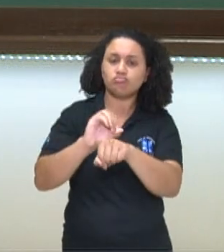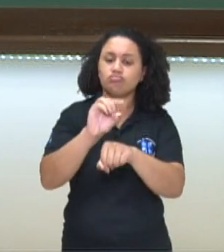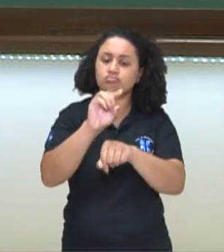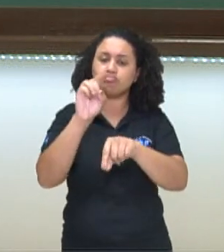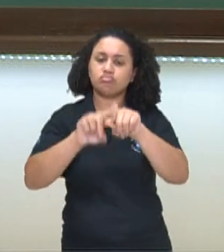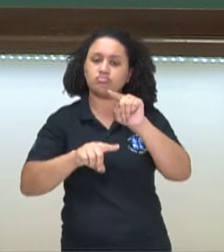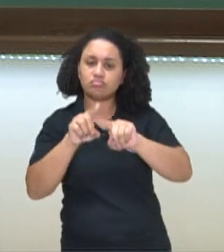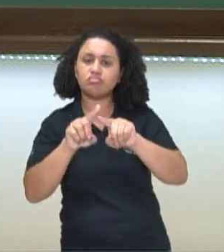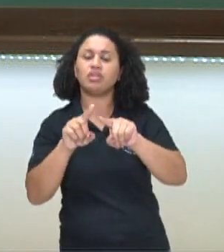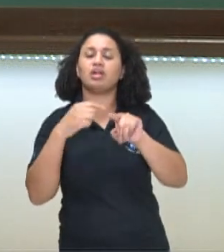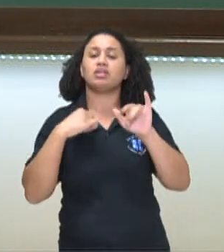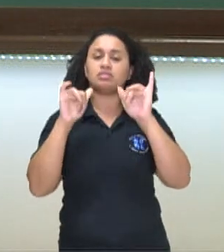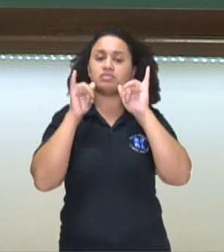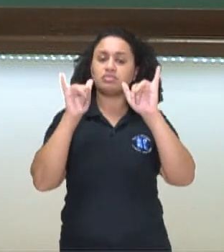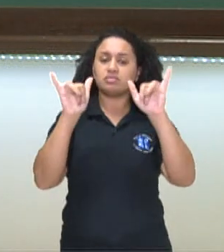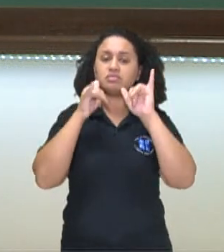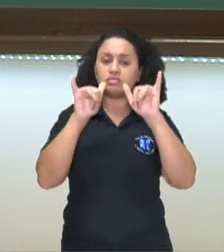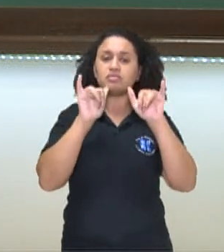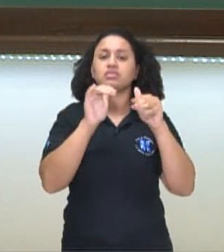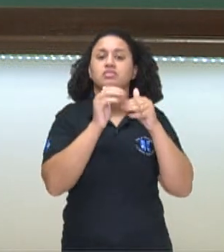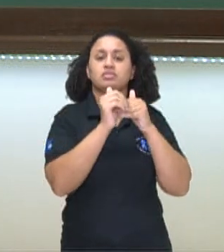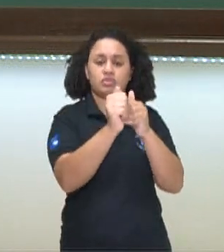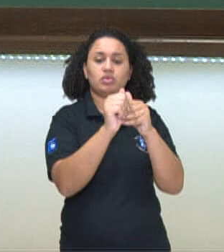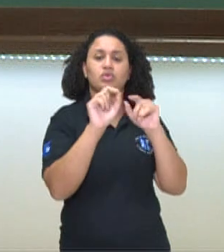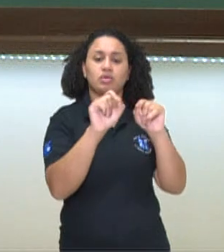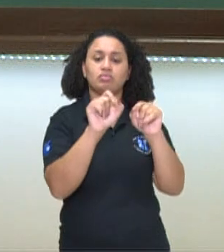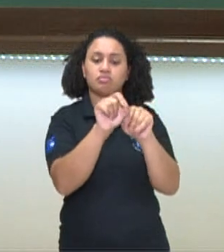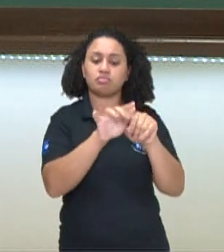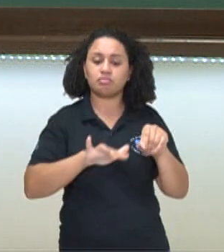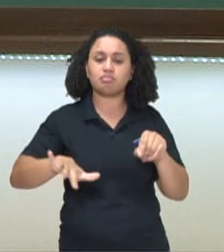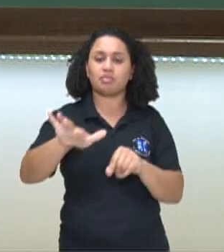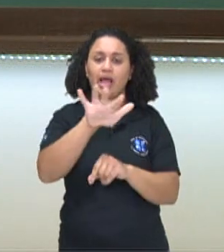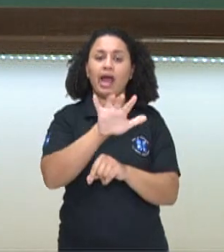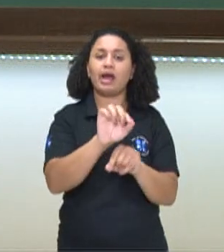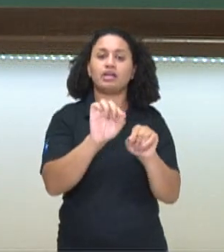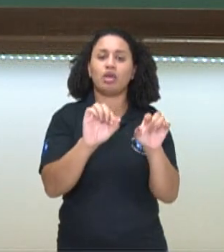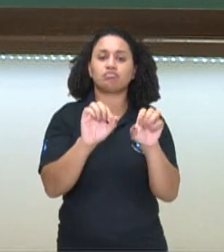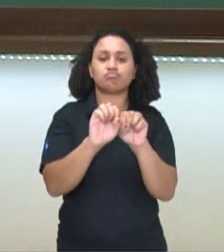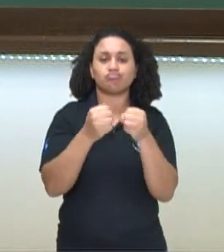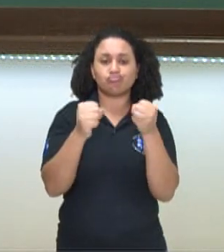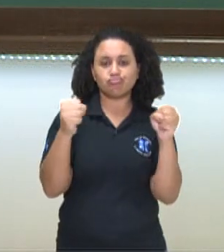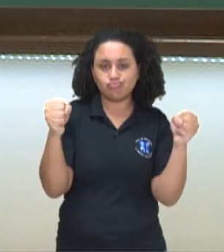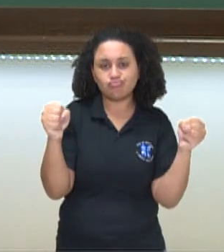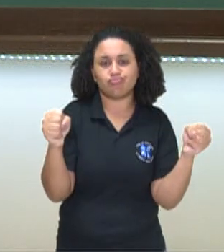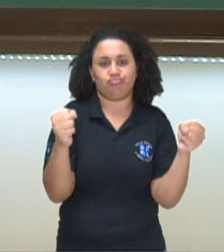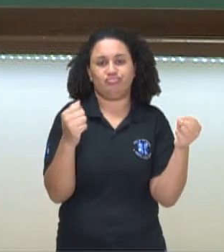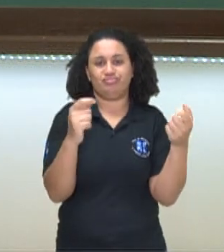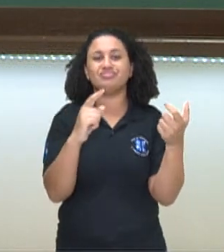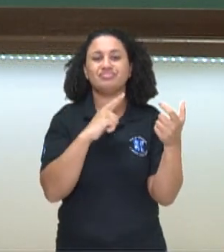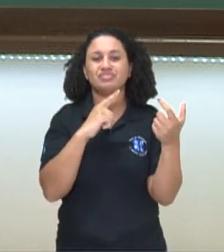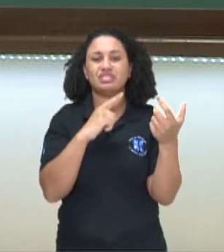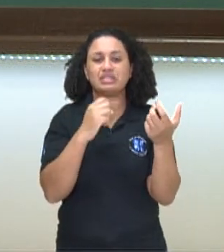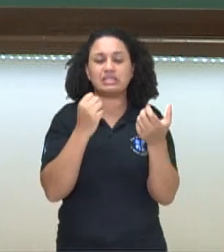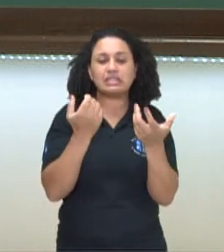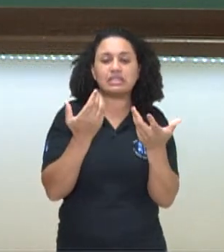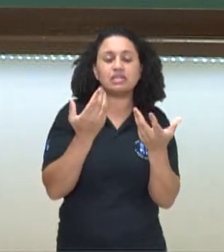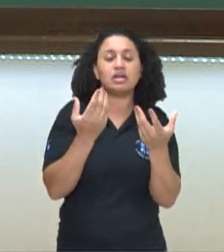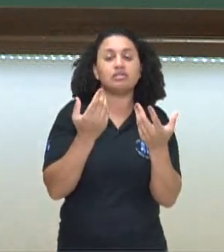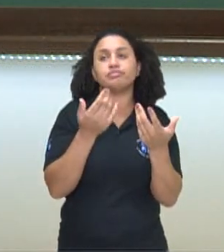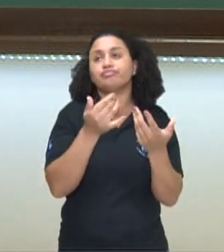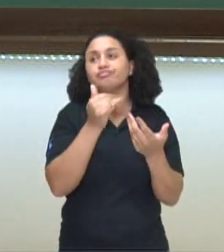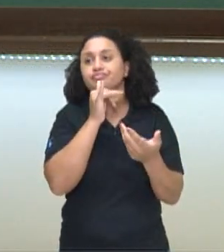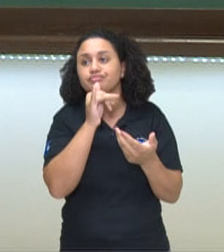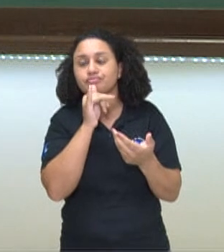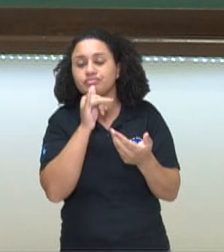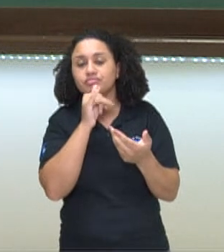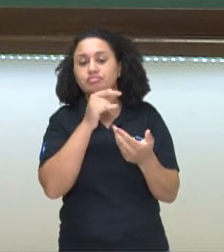material, ligá-lo eletricamente com um condutor numa região com massa maior, numa fonte de cargas. Por exemplo,